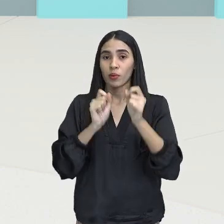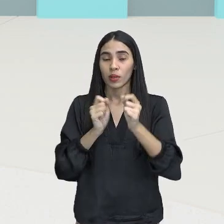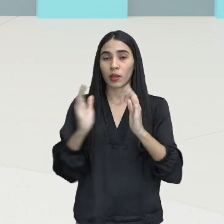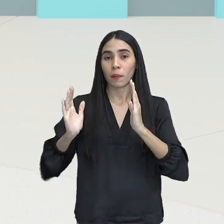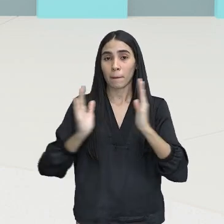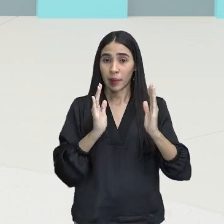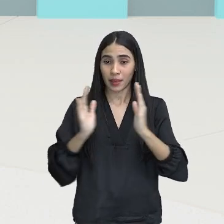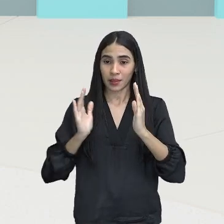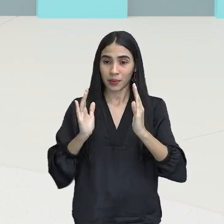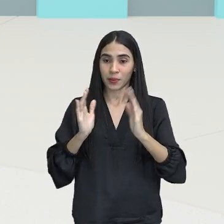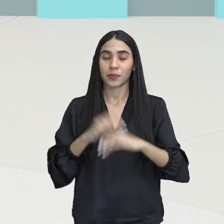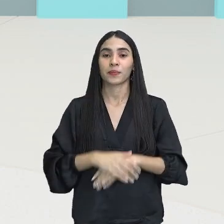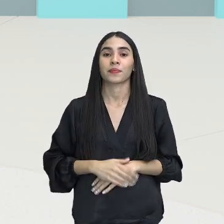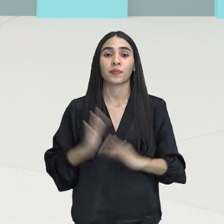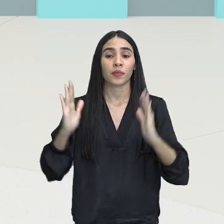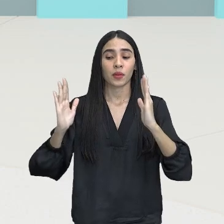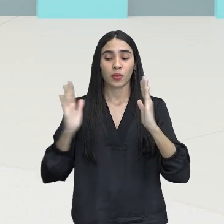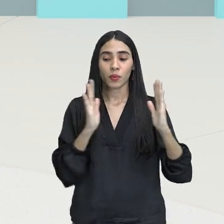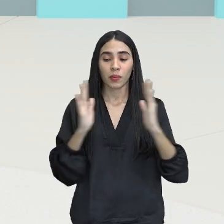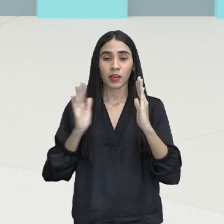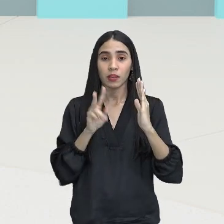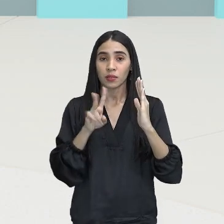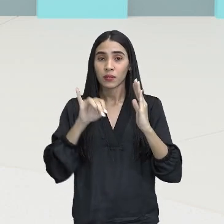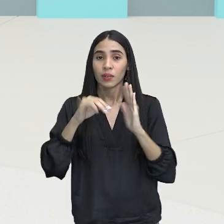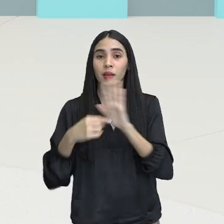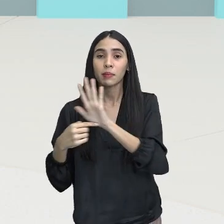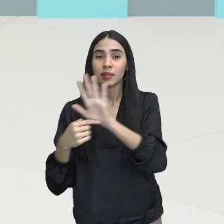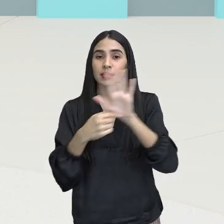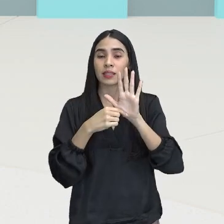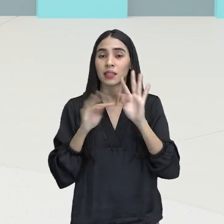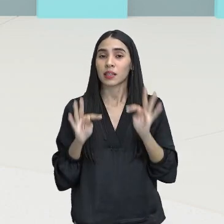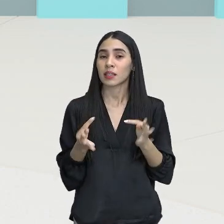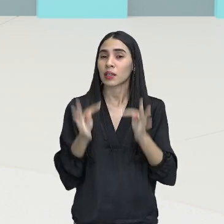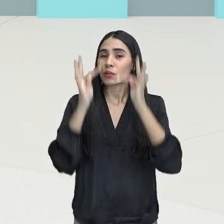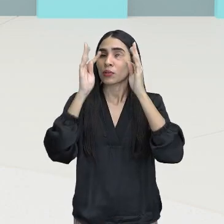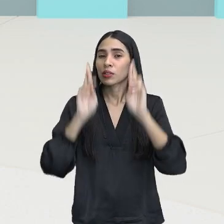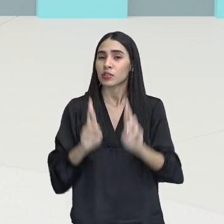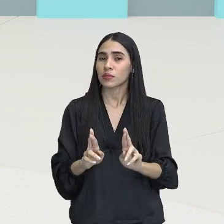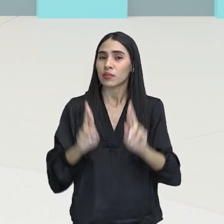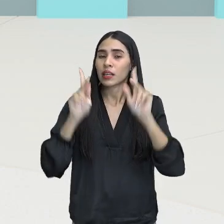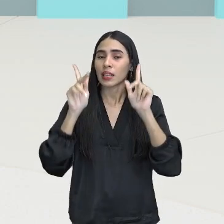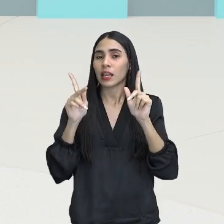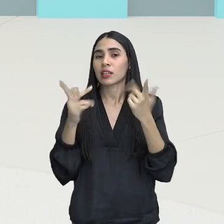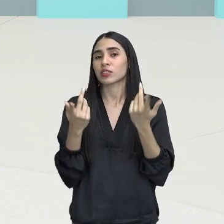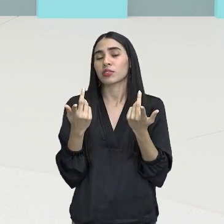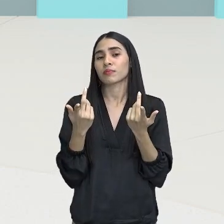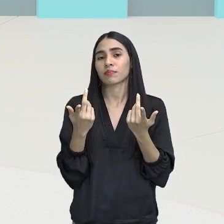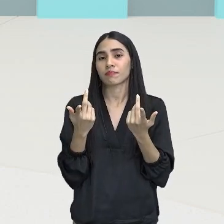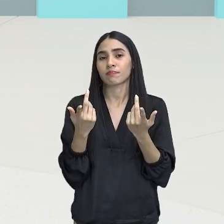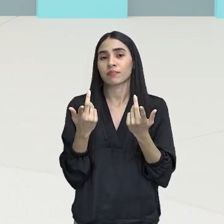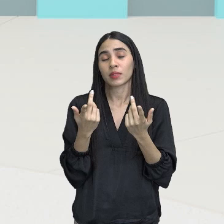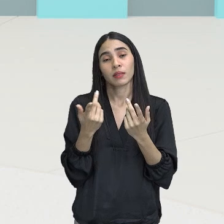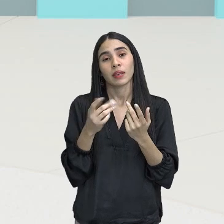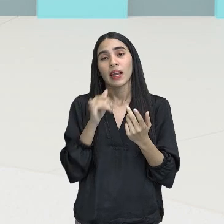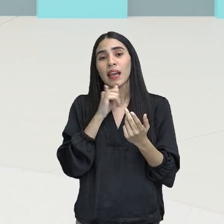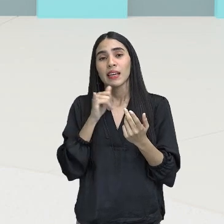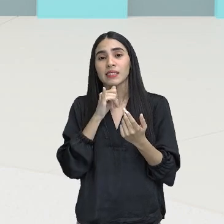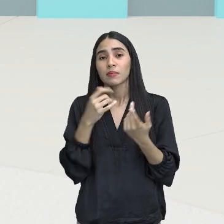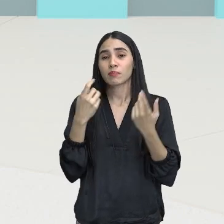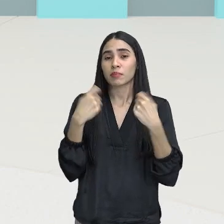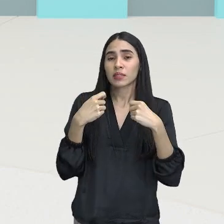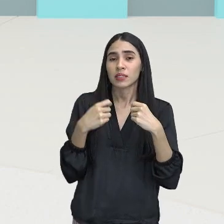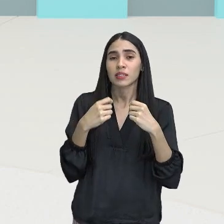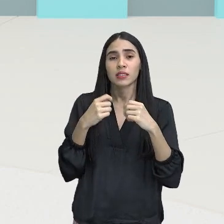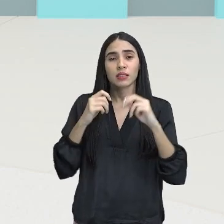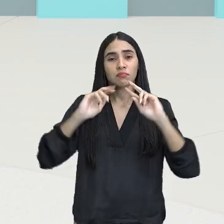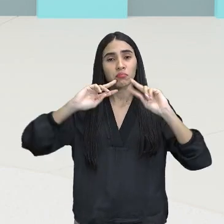tempo. E o tempo ele vai trazendo tecnologias diferentes conforme a necessidade da humanidade, conforme a nossa necessidade